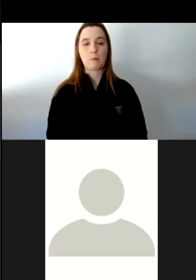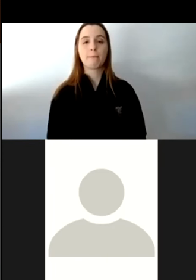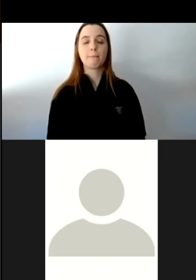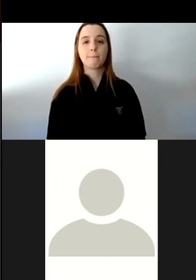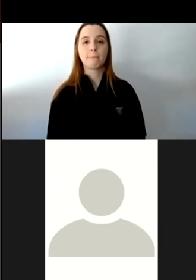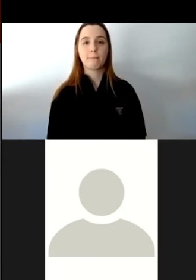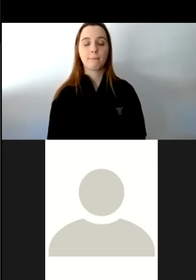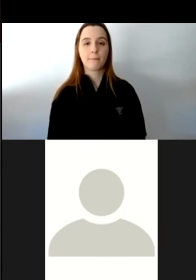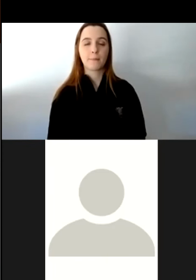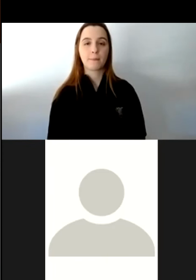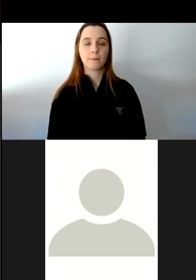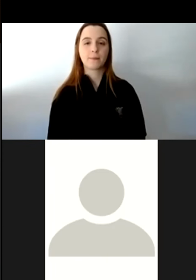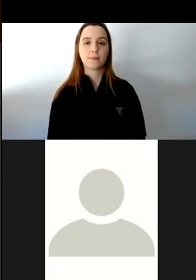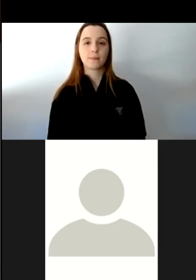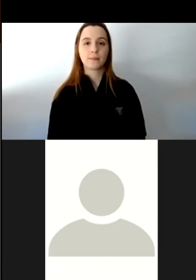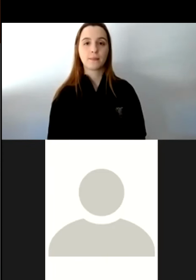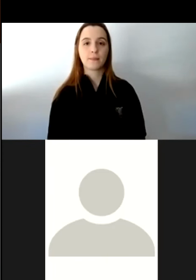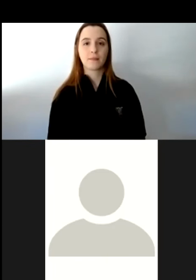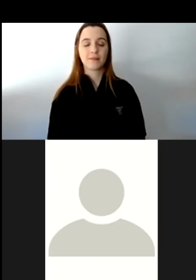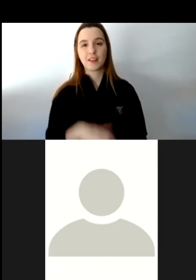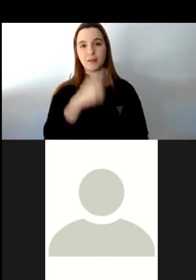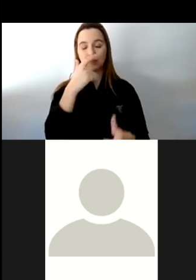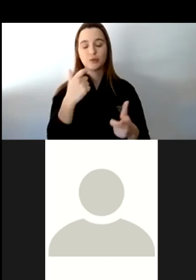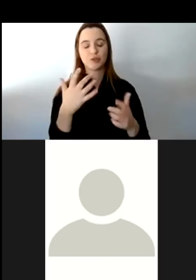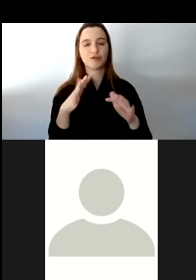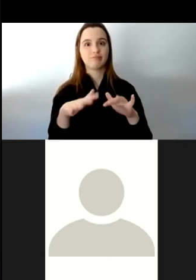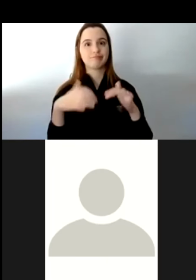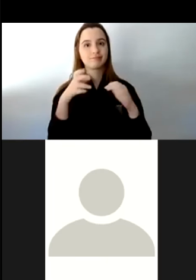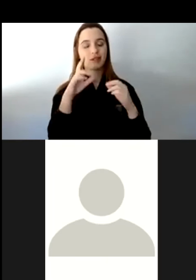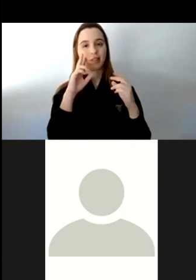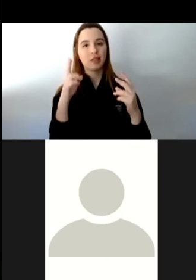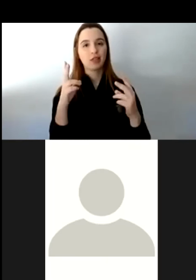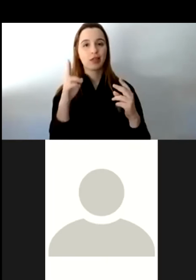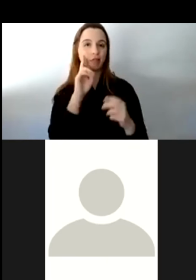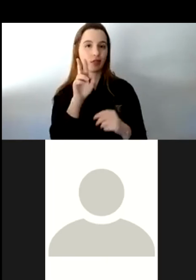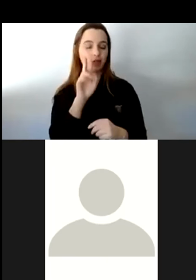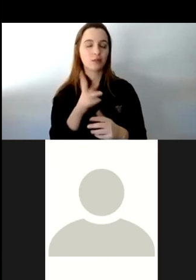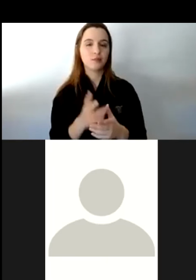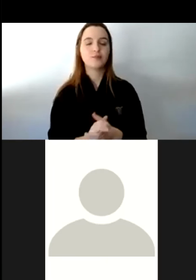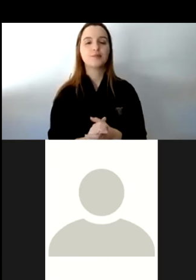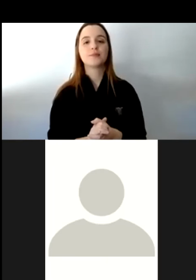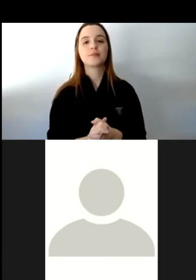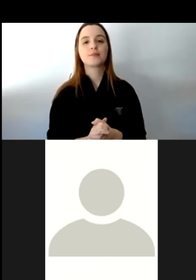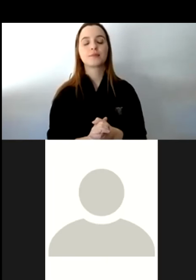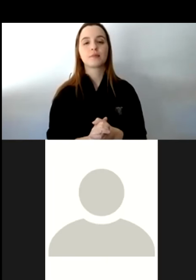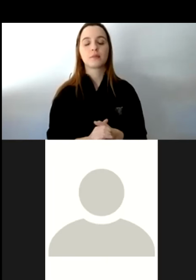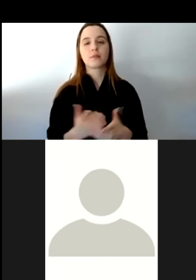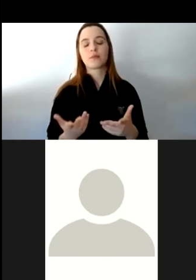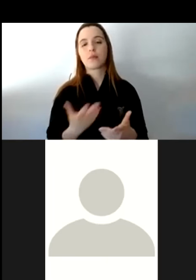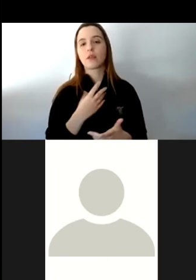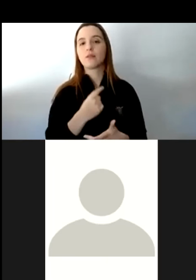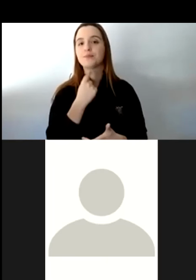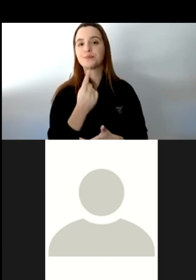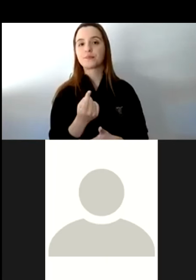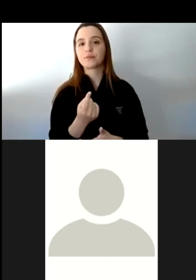esta imensa audiência e não poderia deixar de fazer uma breve referência